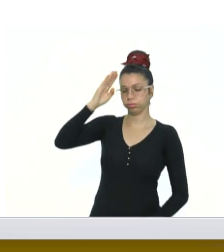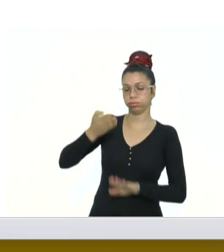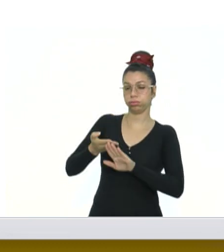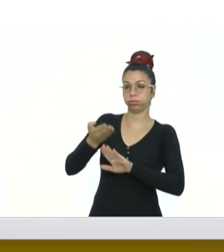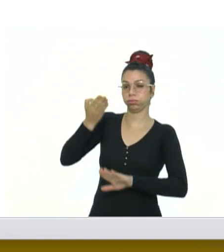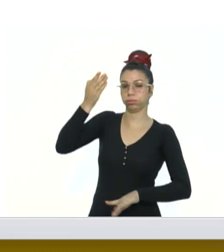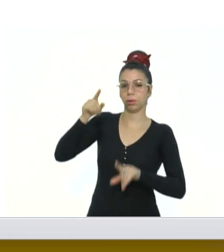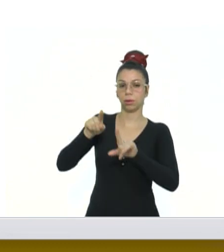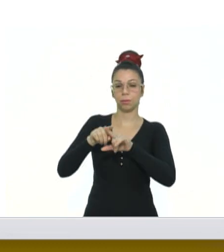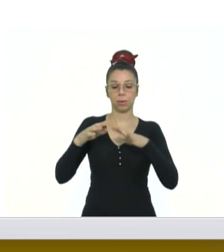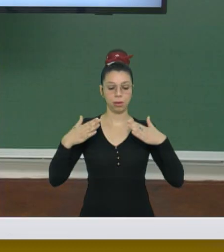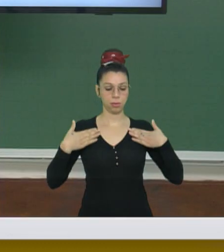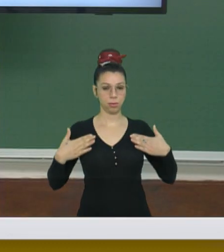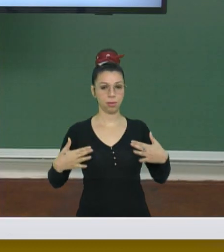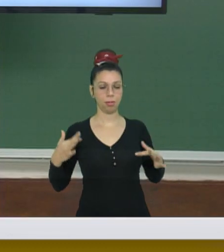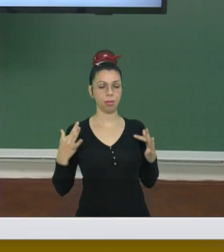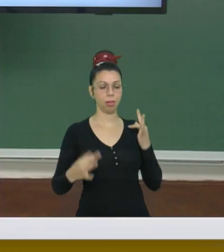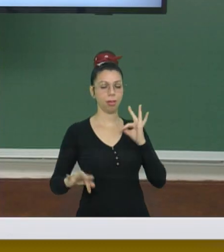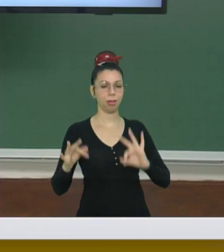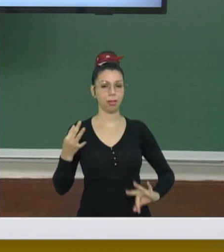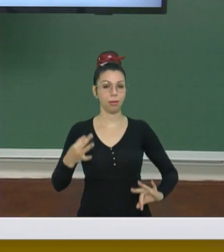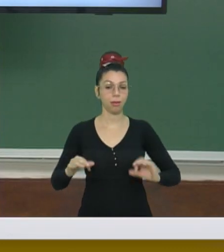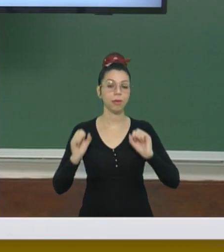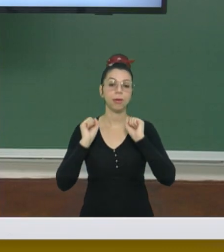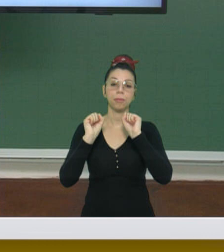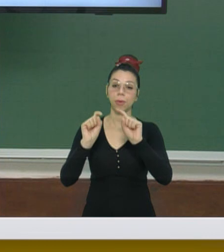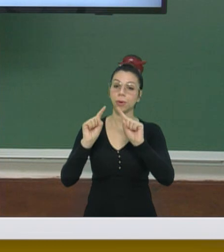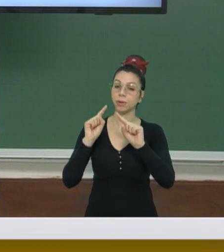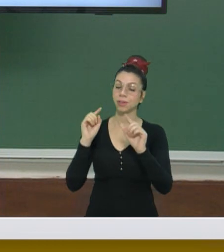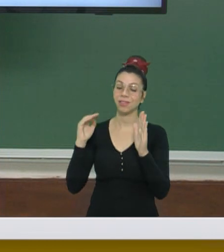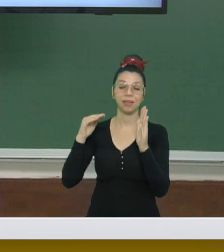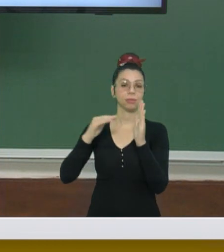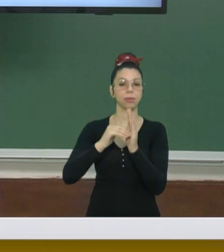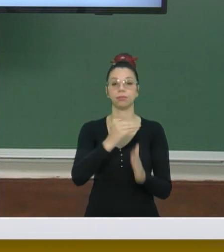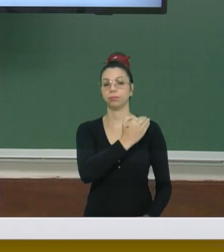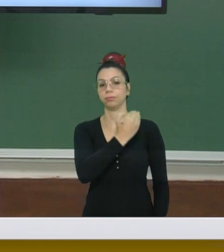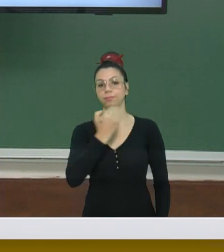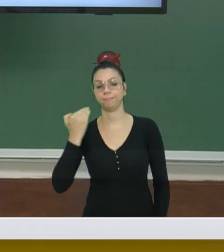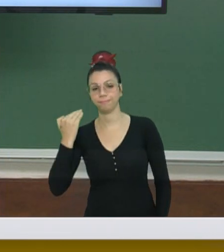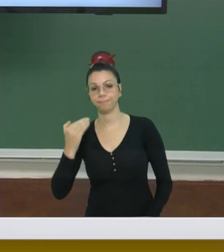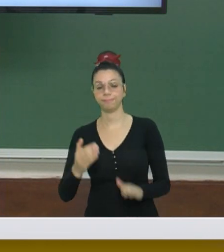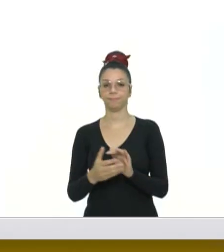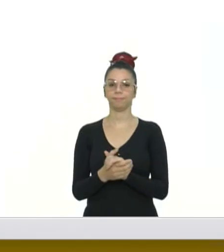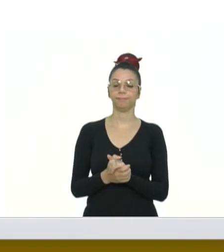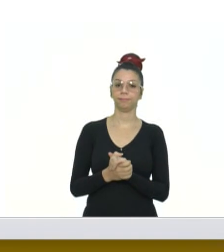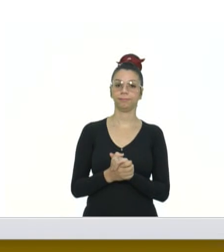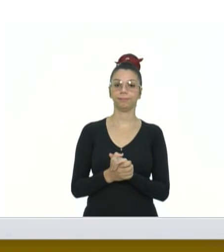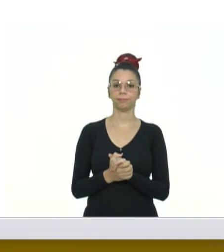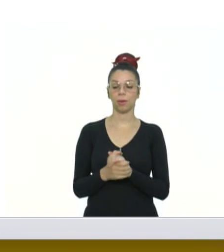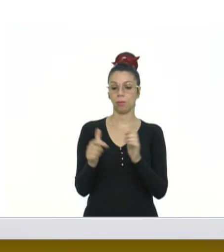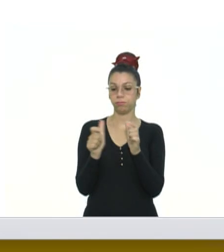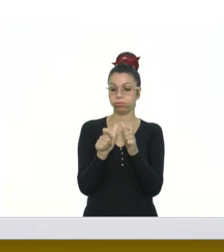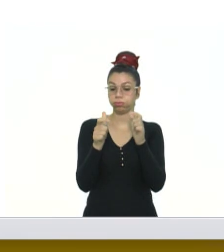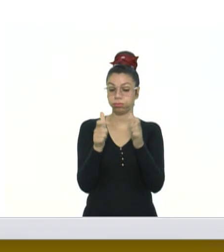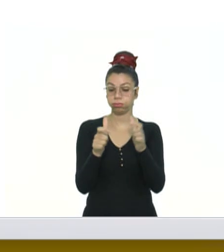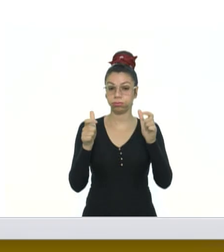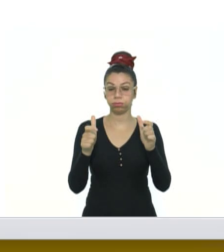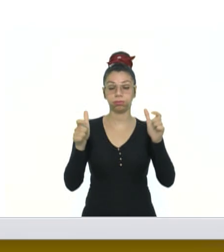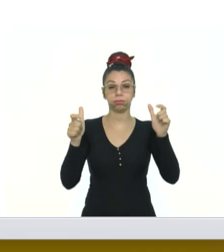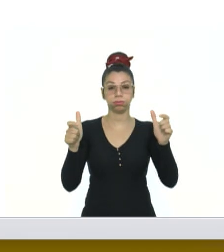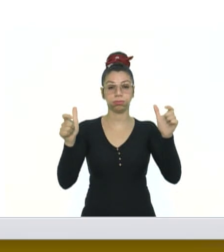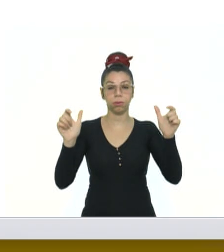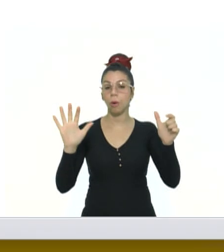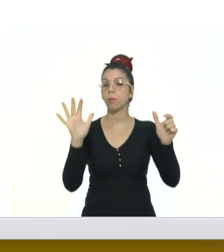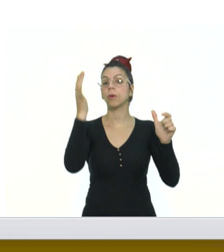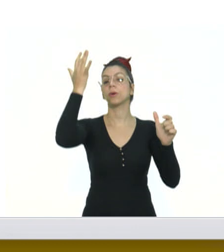e dores no corpo e pode até matar. Sua incidência aumenta no verão,